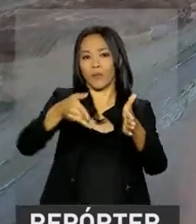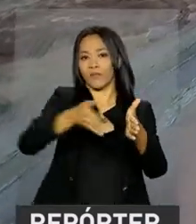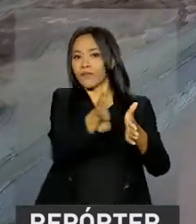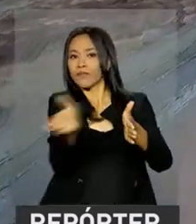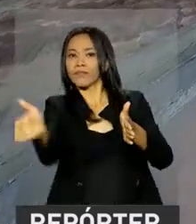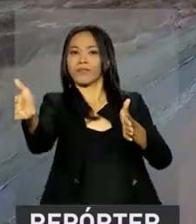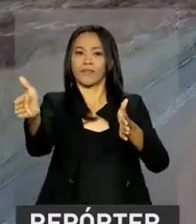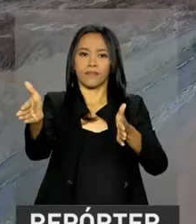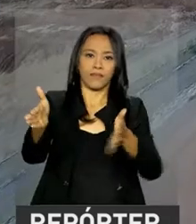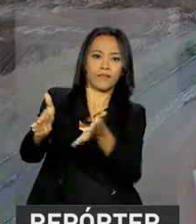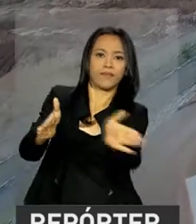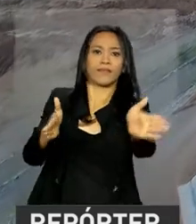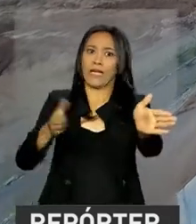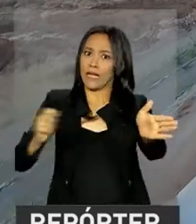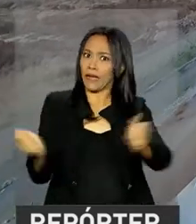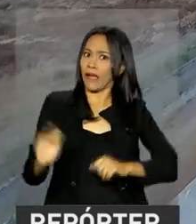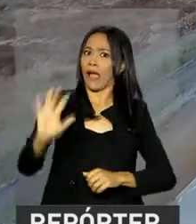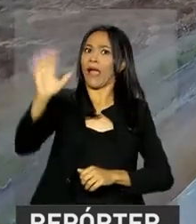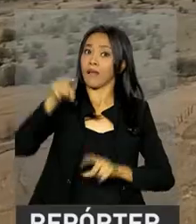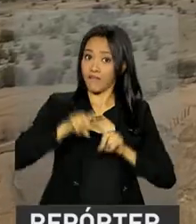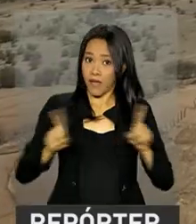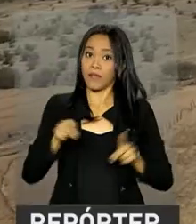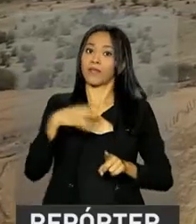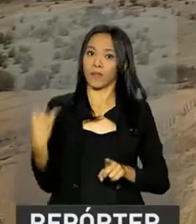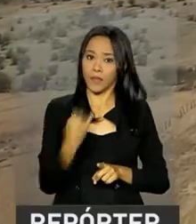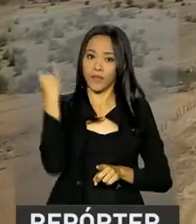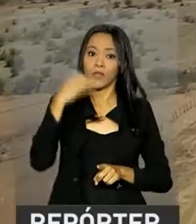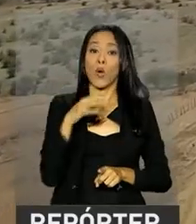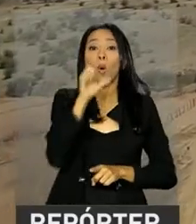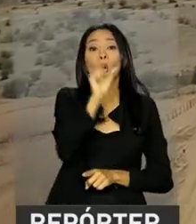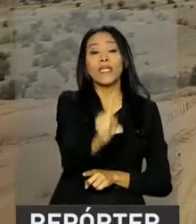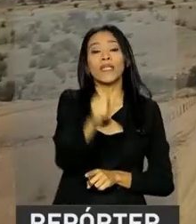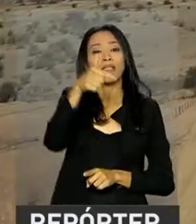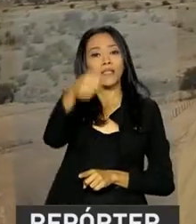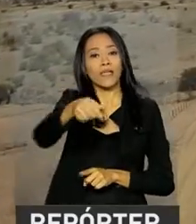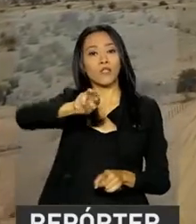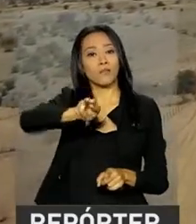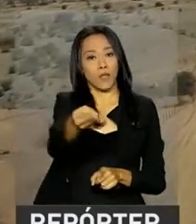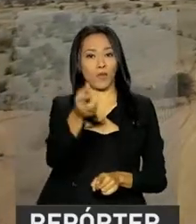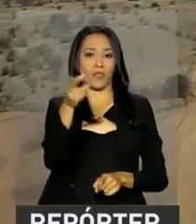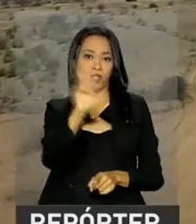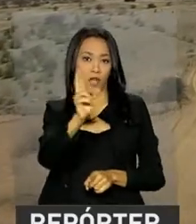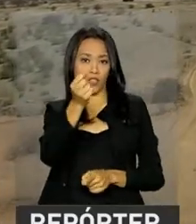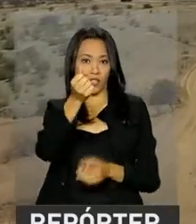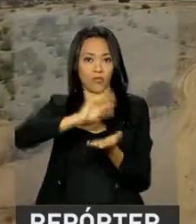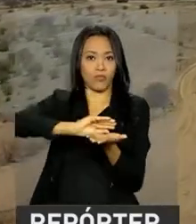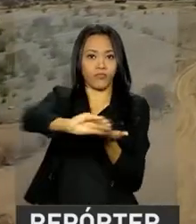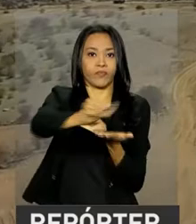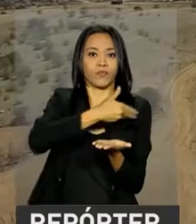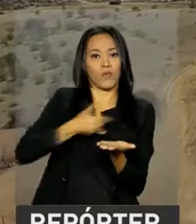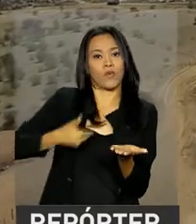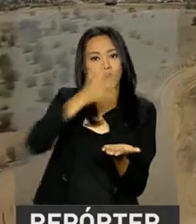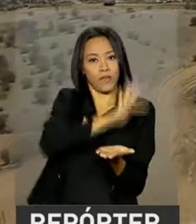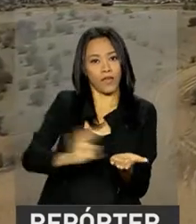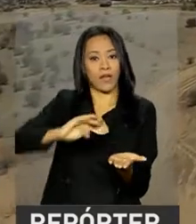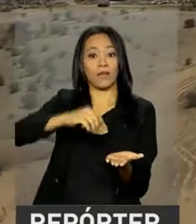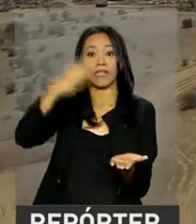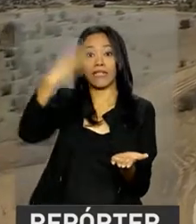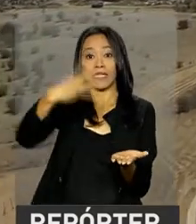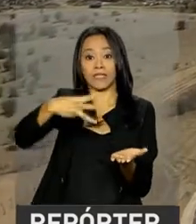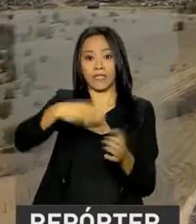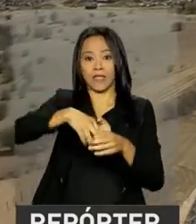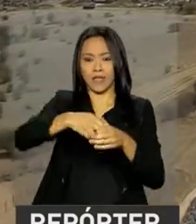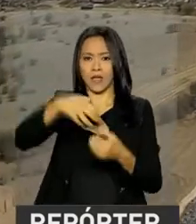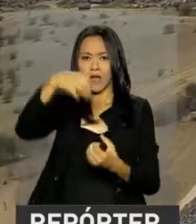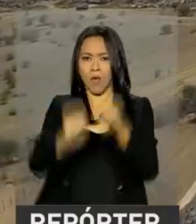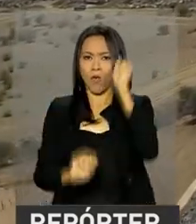obra mais cara, mas extremamente importante. Com 87 milhões de reais investidos pelo governo federal só na terceira estação de